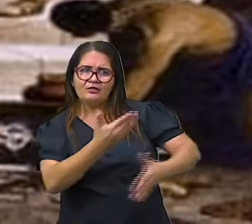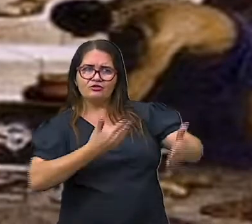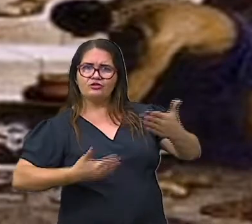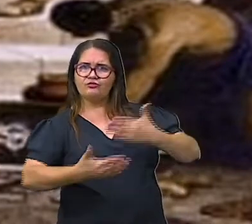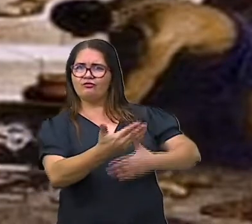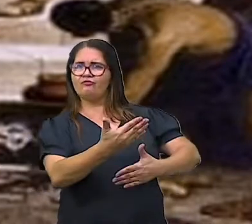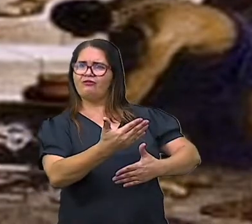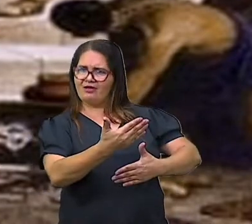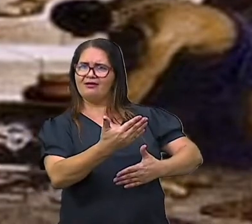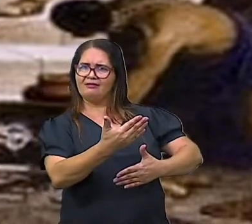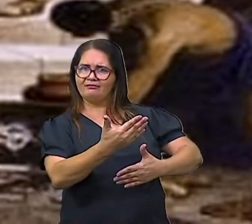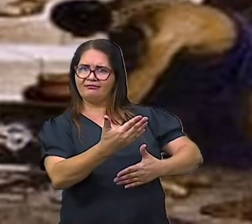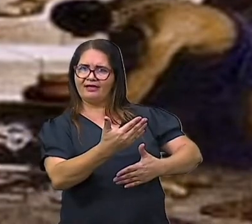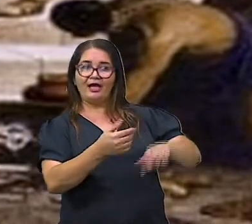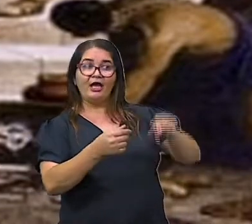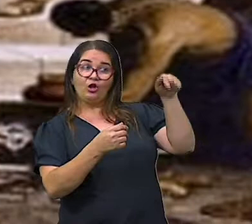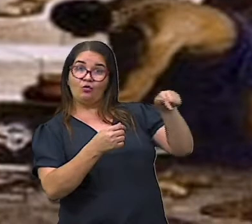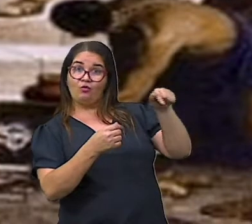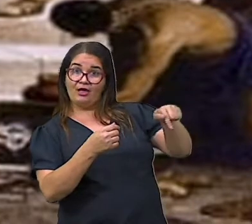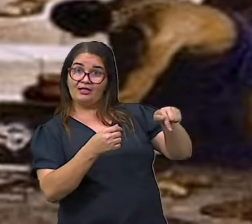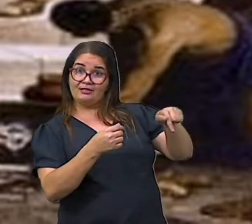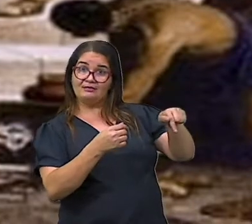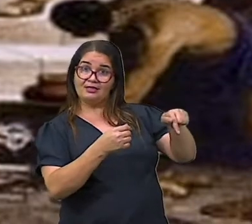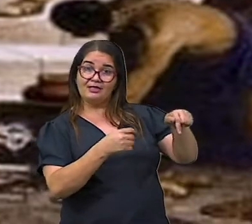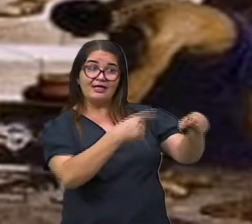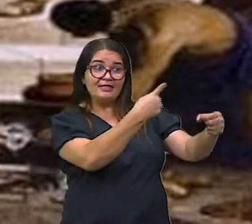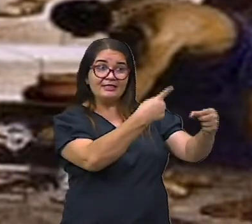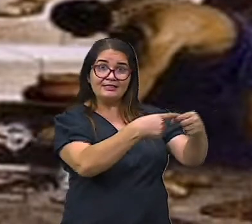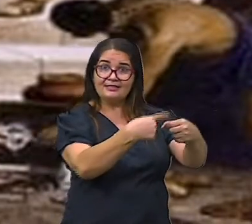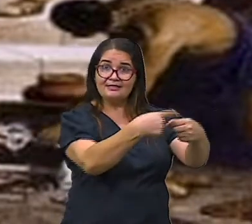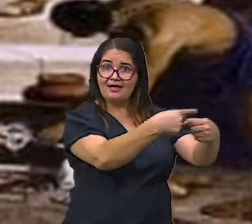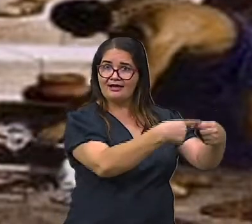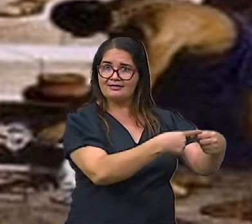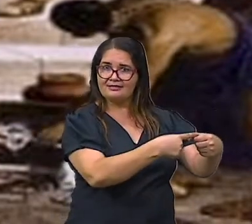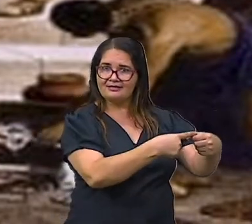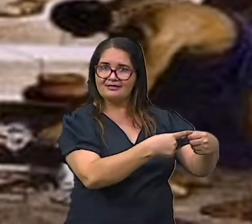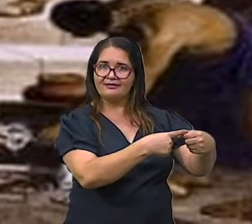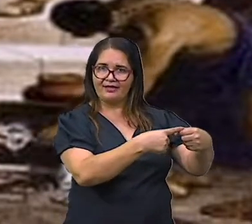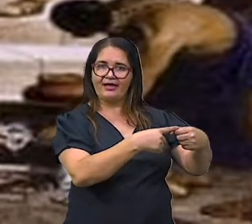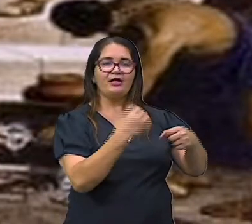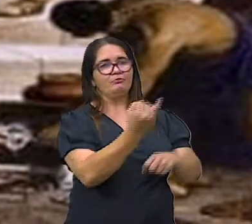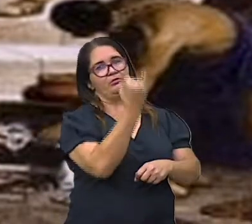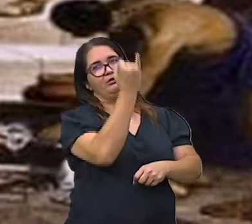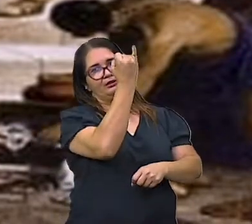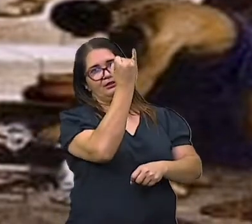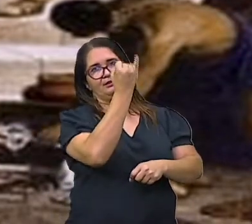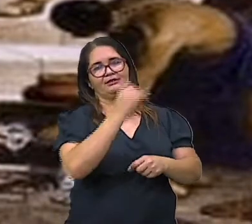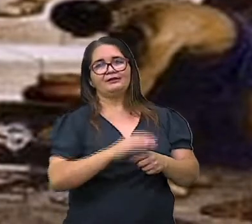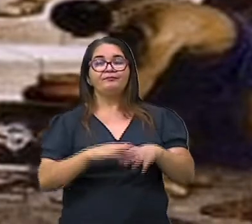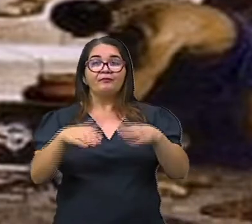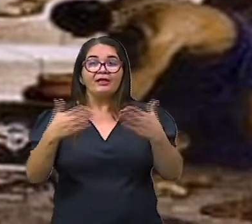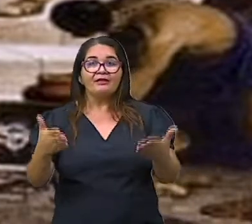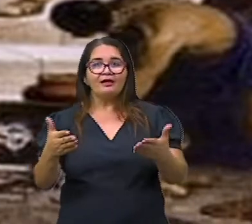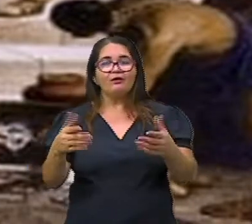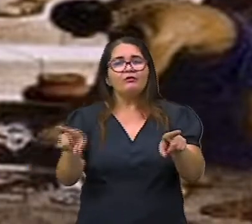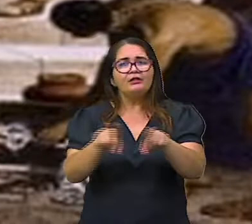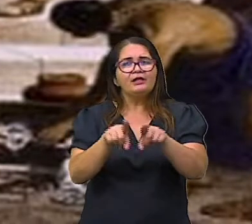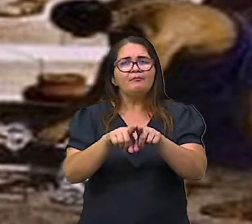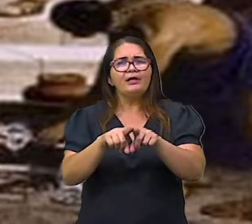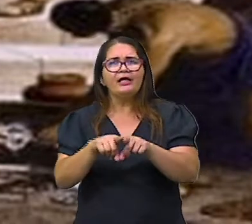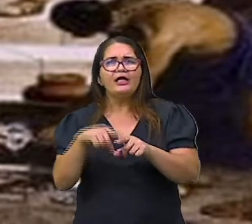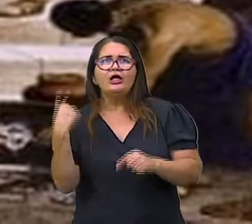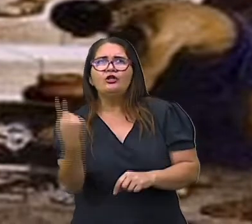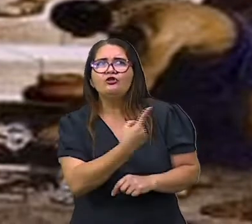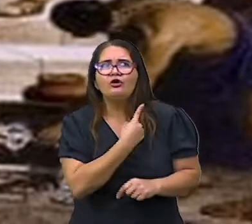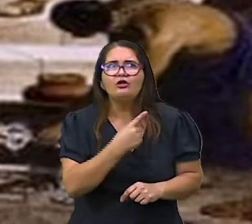outras cidades não tinham autonomia nenhuma para intervir nos assuntos dessa cidade. Isso nos ajuda a concluir que a